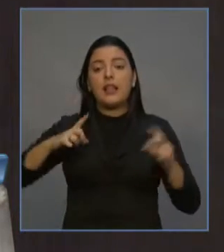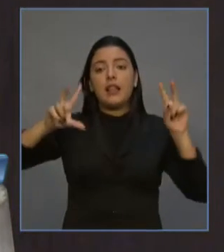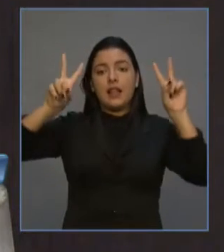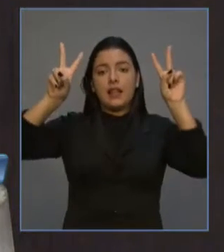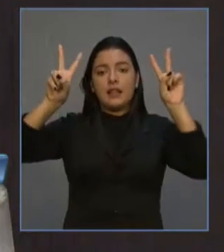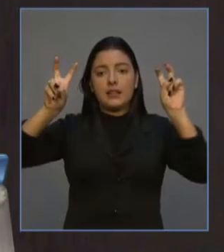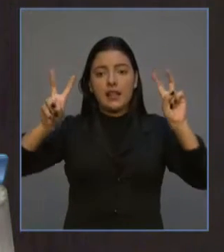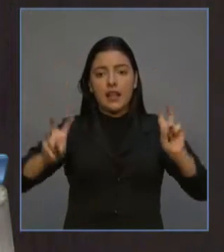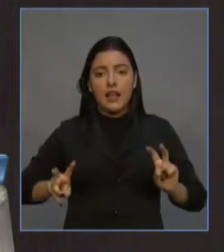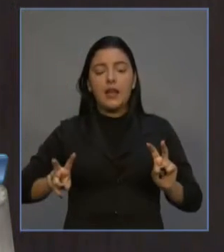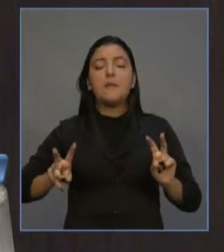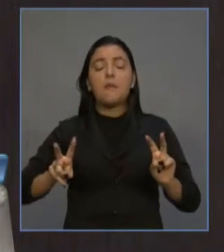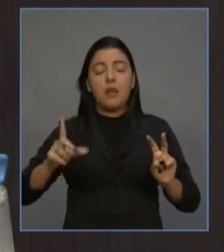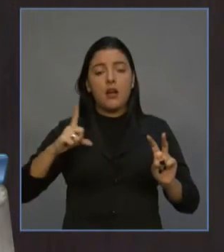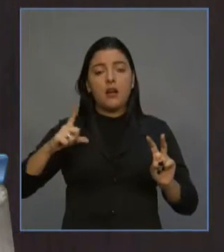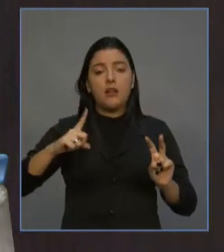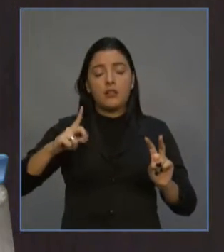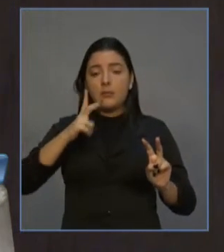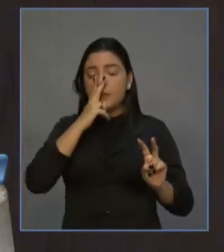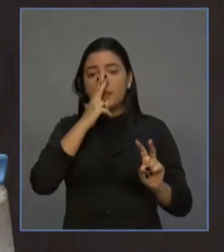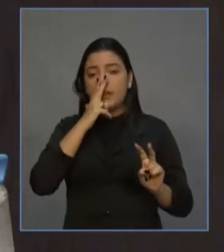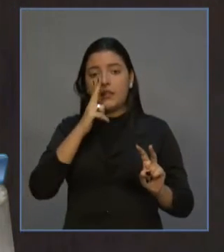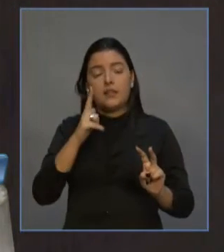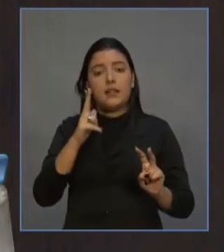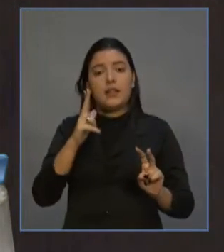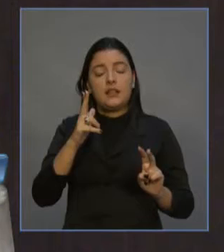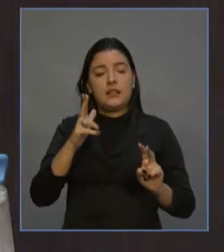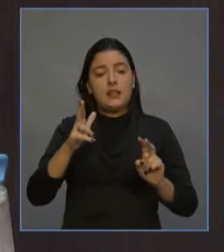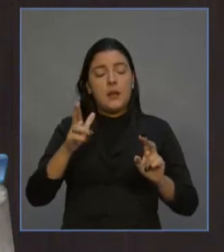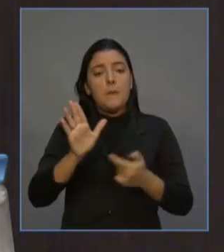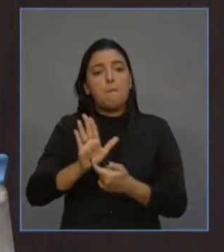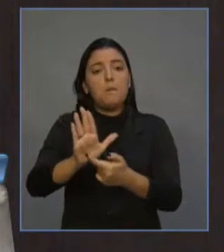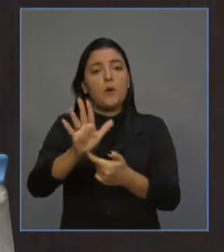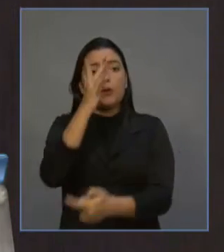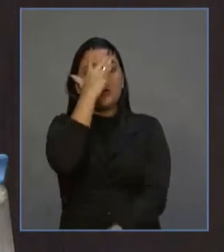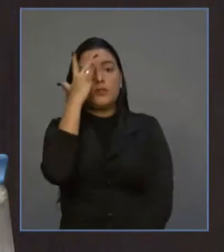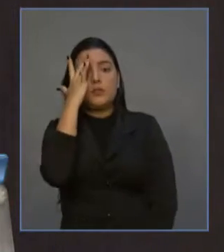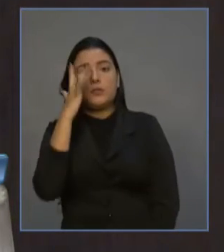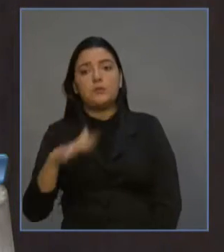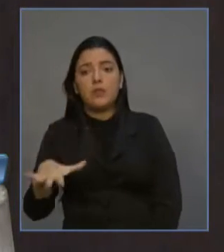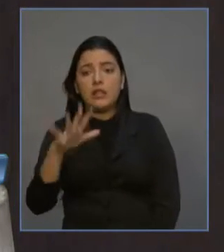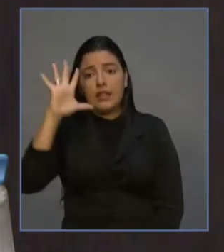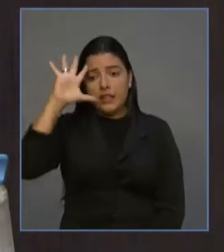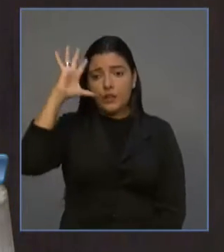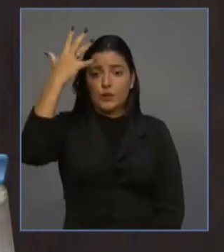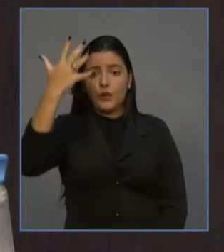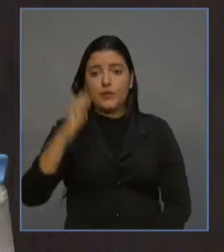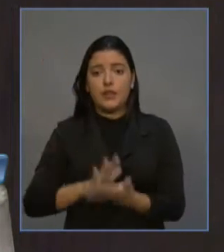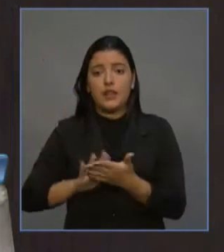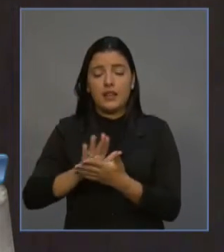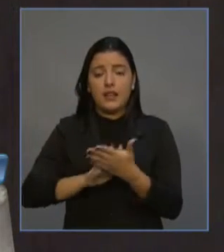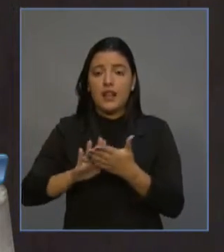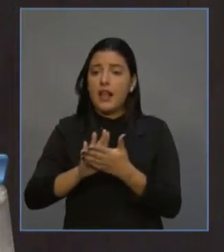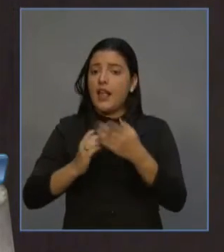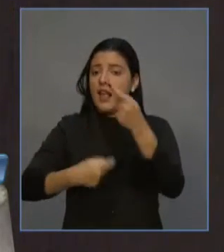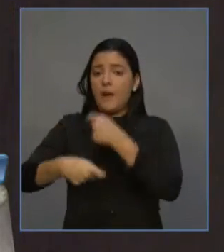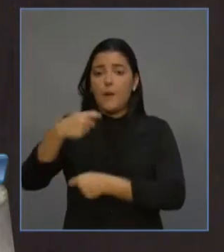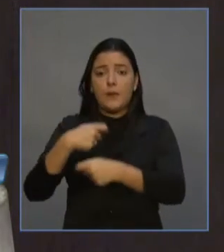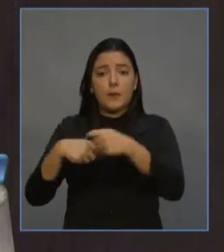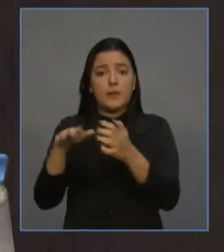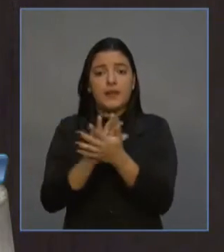temas que calavam diretamente no coração das pessoas, mas que não resolviam os problemas